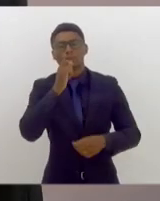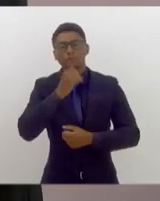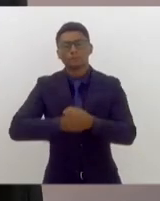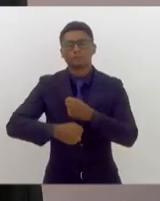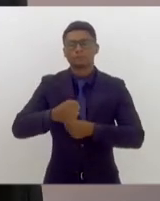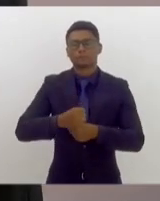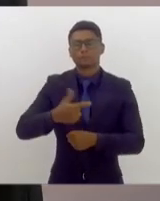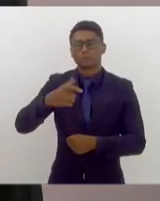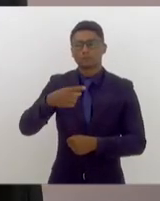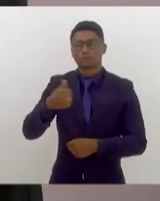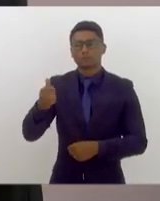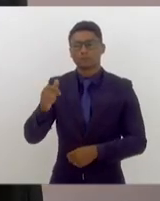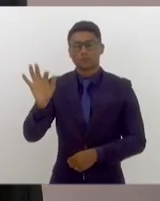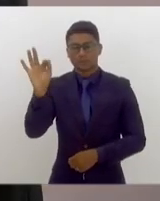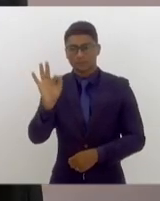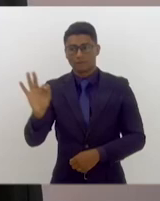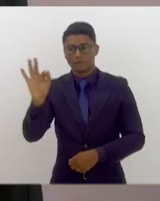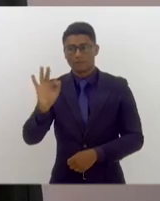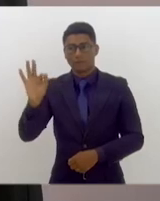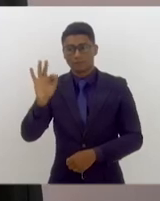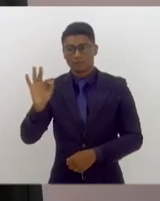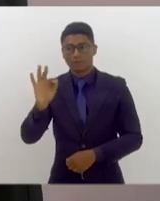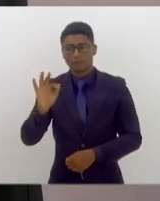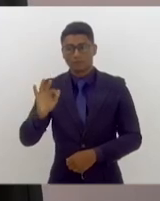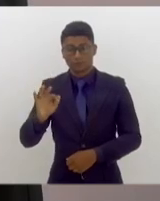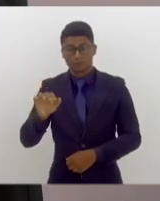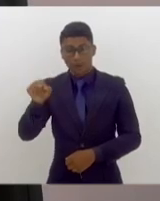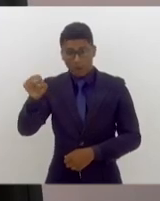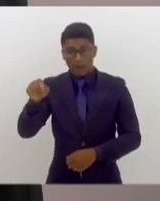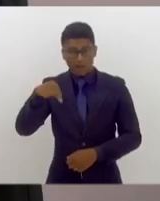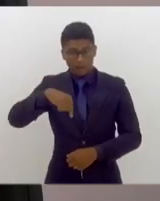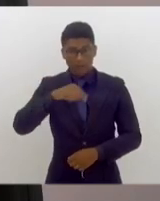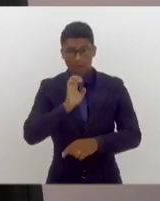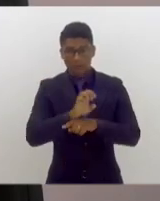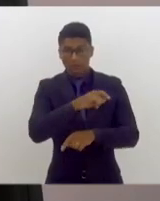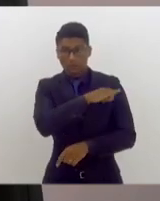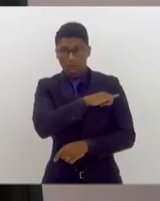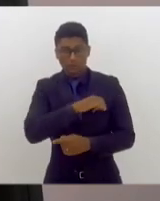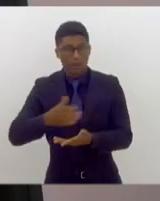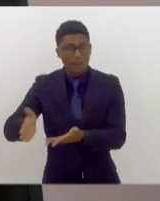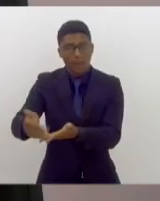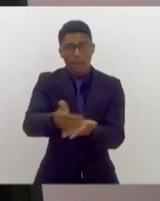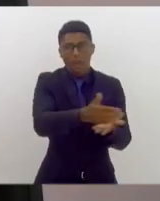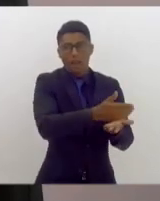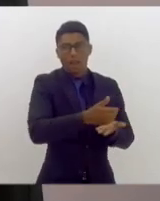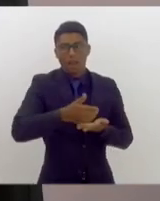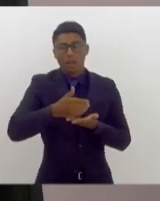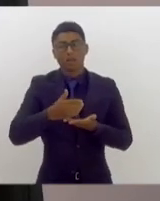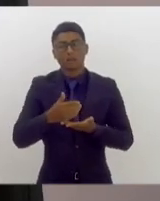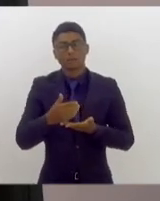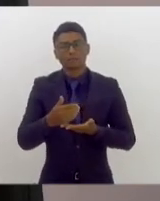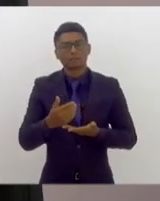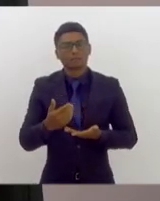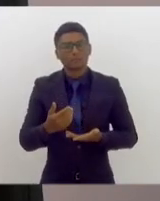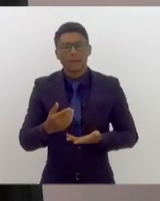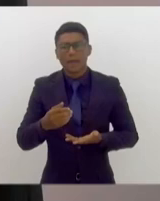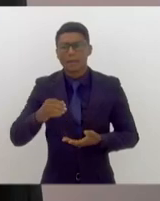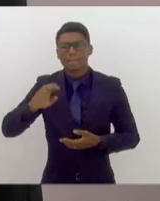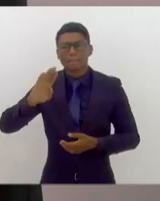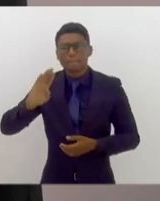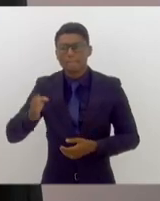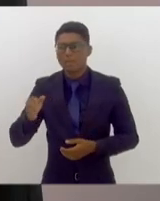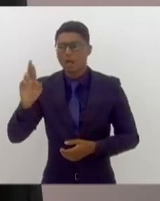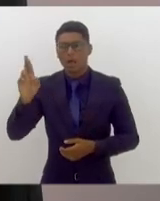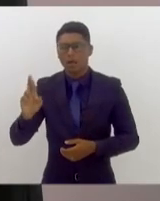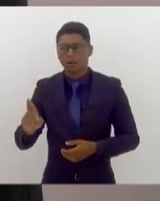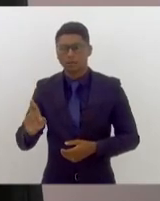União arrecadou no Estado mais de 200 bilhões de reais em tributos e deixou no Estado menos de 20% disso. Então, assim, mas como